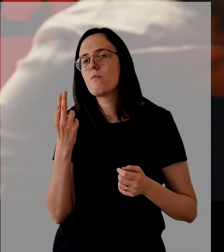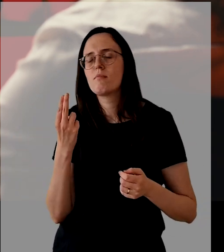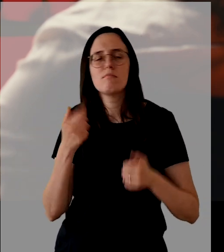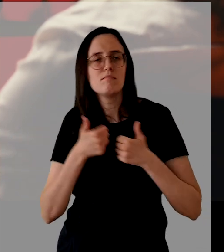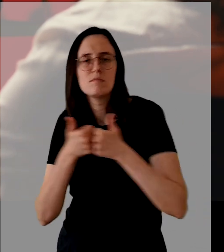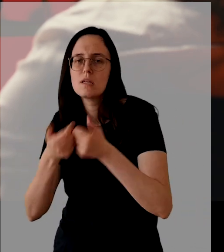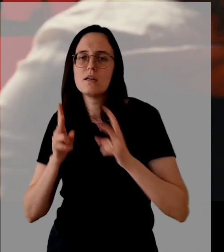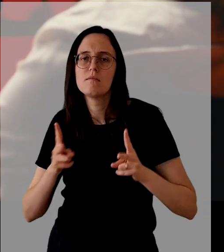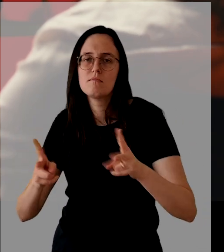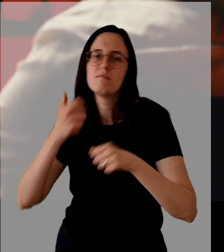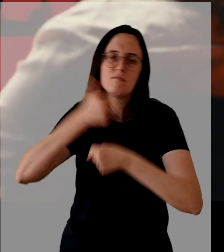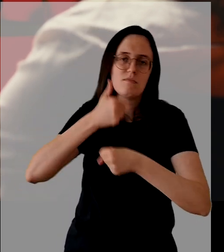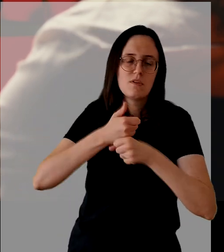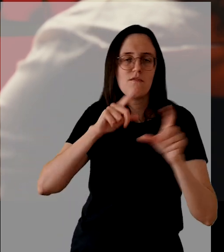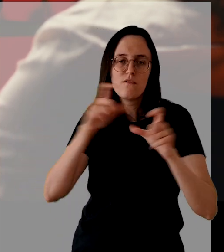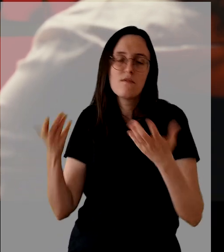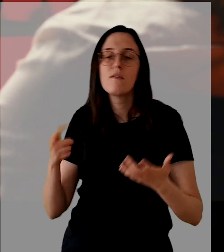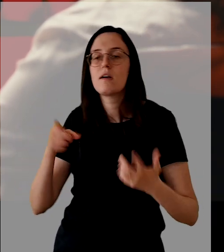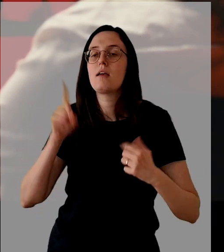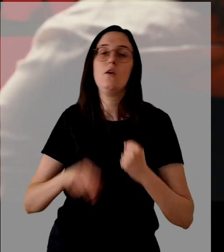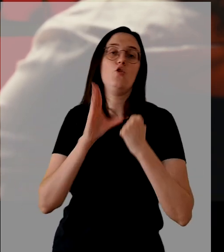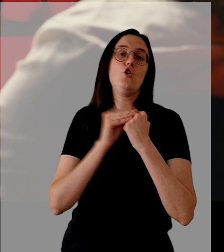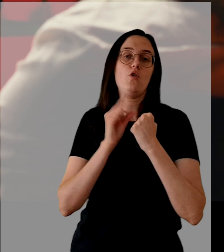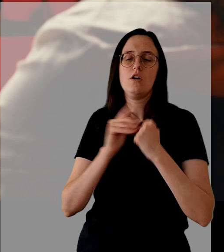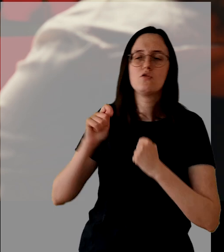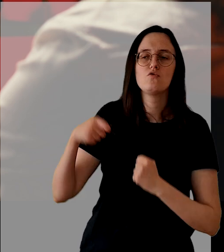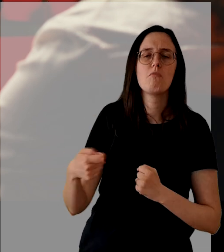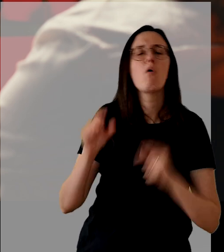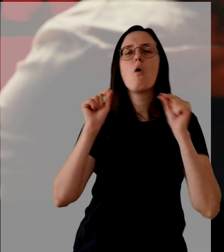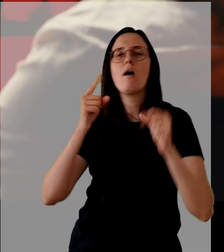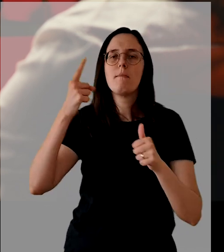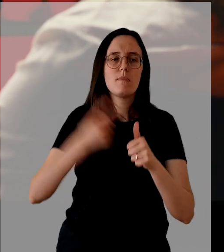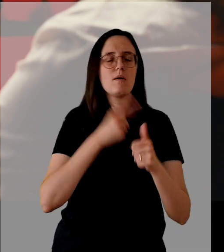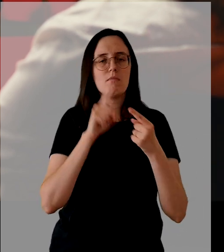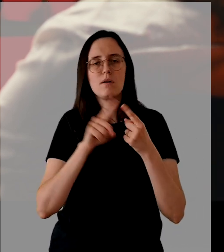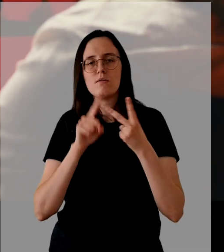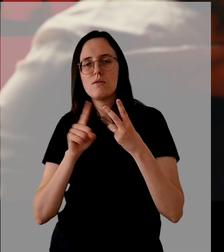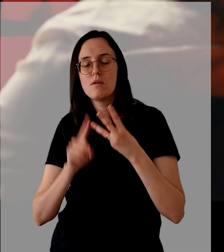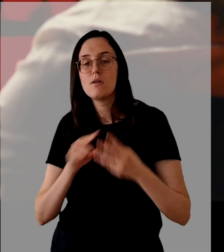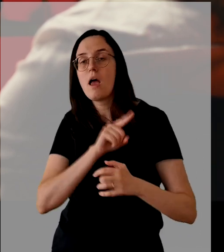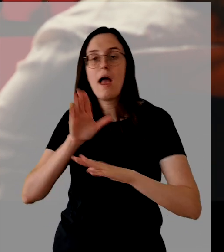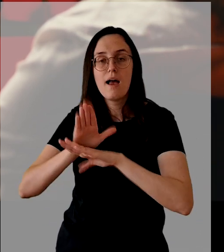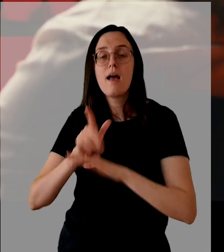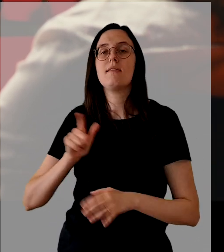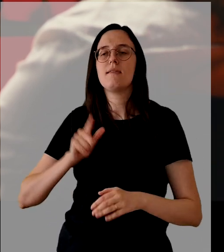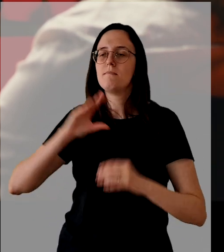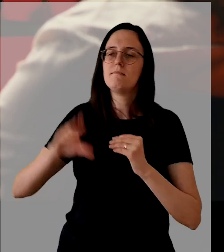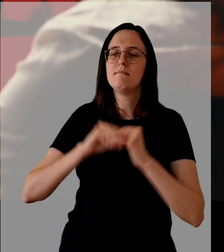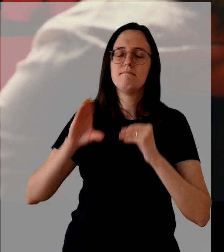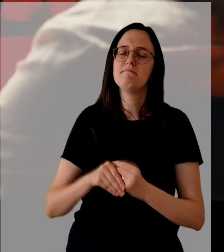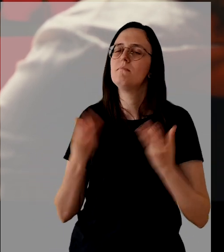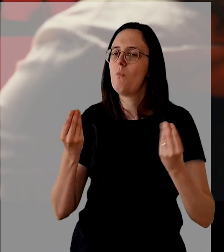quer seguir como diretor de fotografia, ter esse conhecimento do que o primeiro, segundo, terceiro assistente de câmera tem, acrescenta